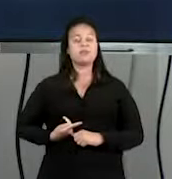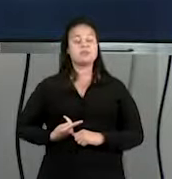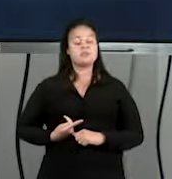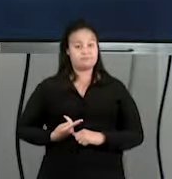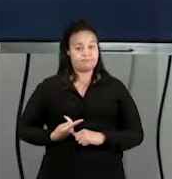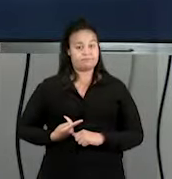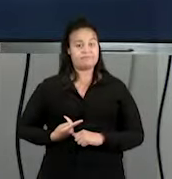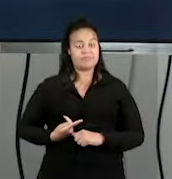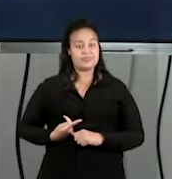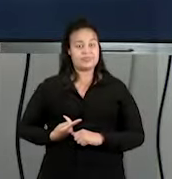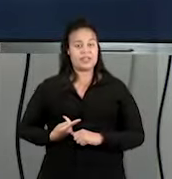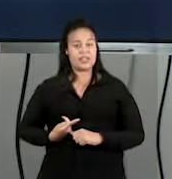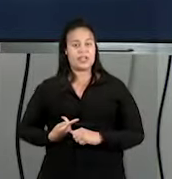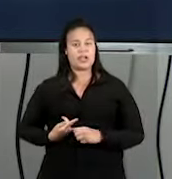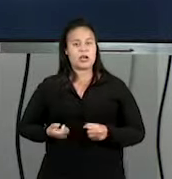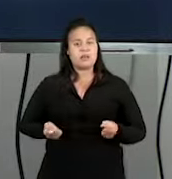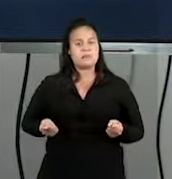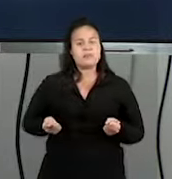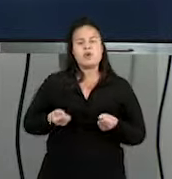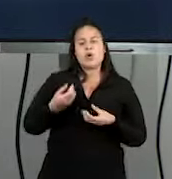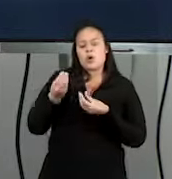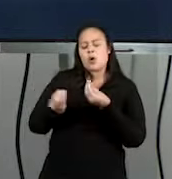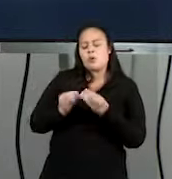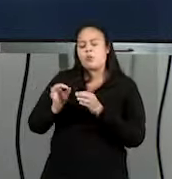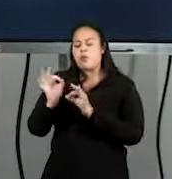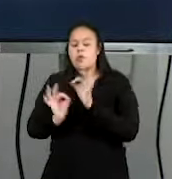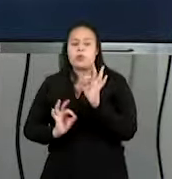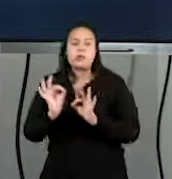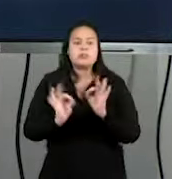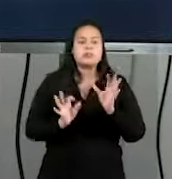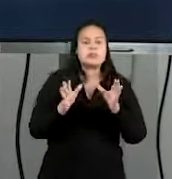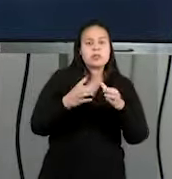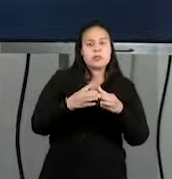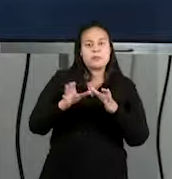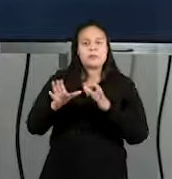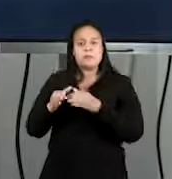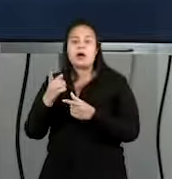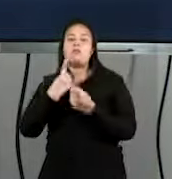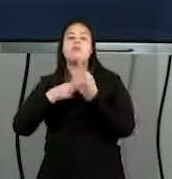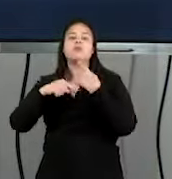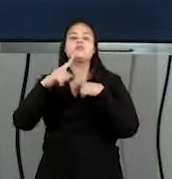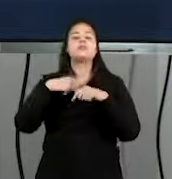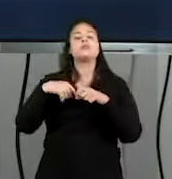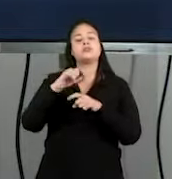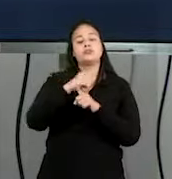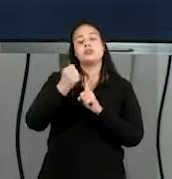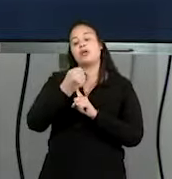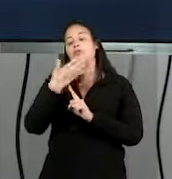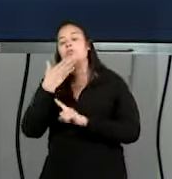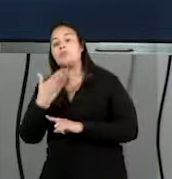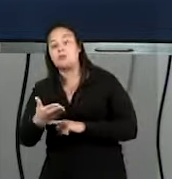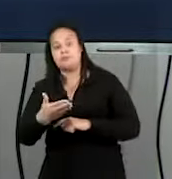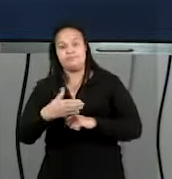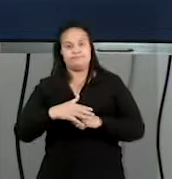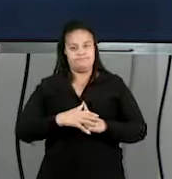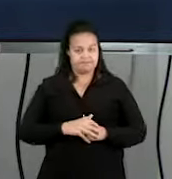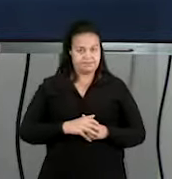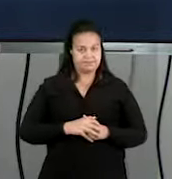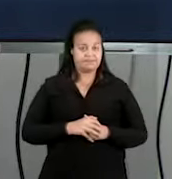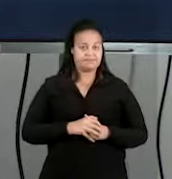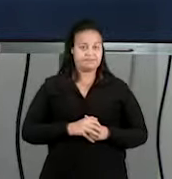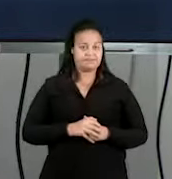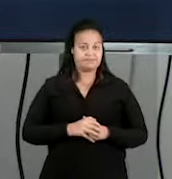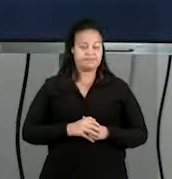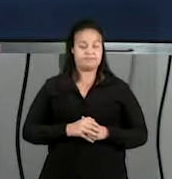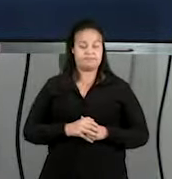expressão do que esses países reunidos desejam para a sociedade. E aí,